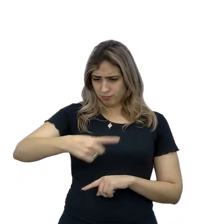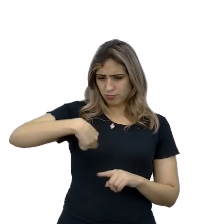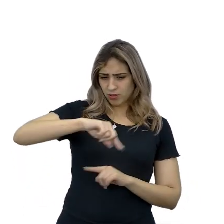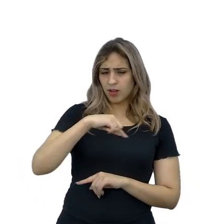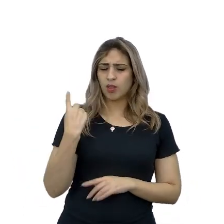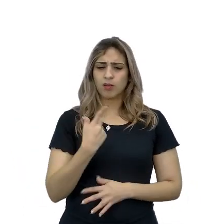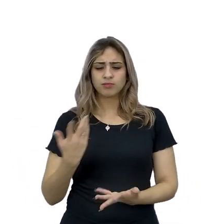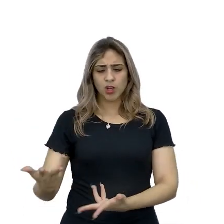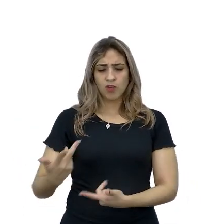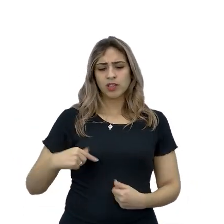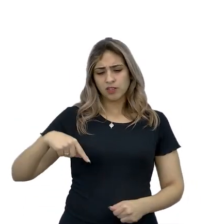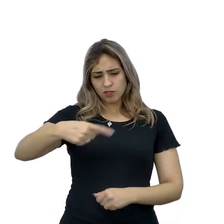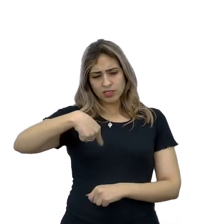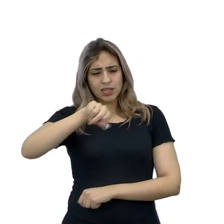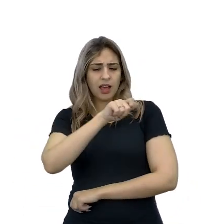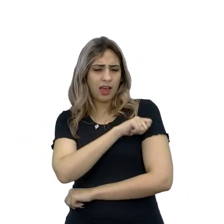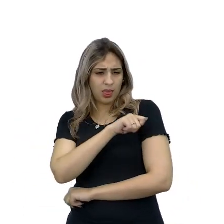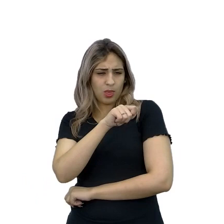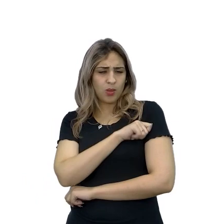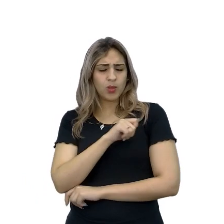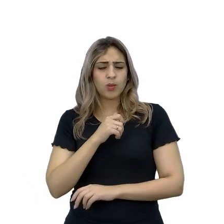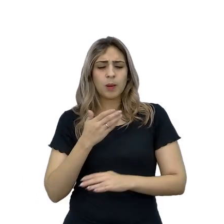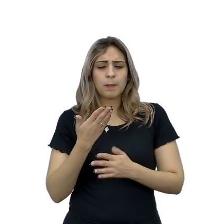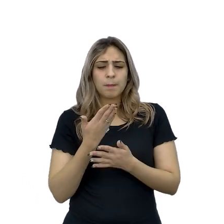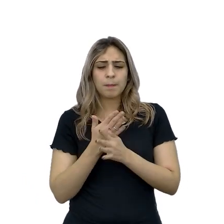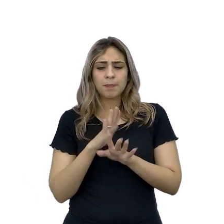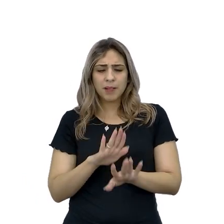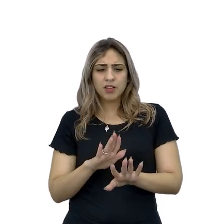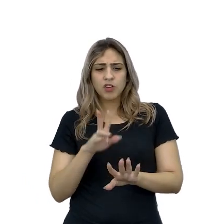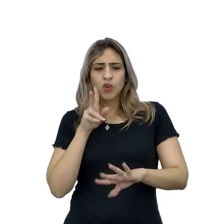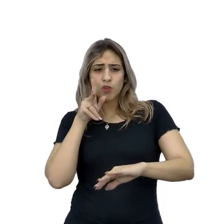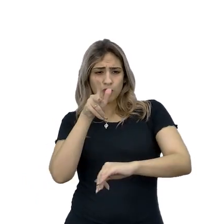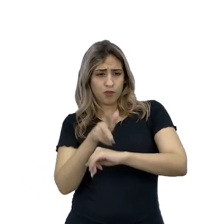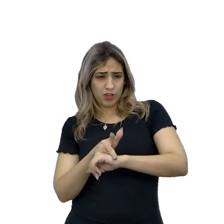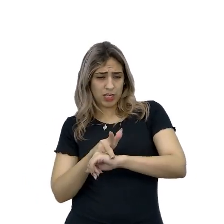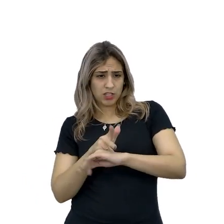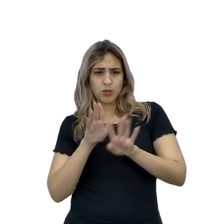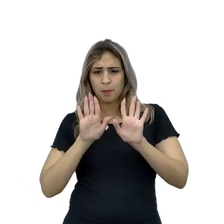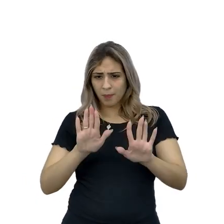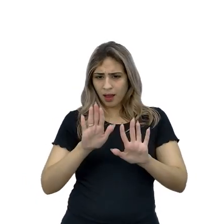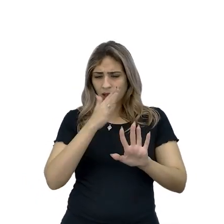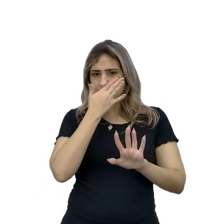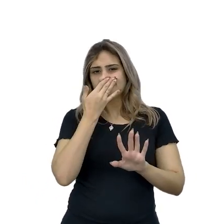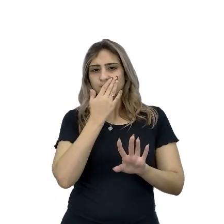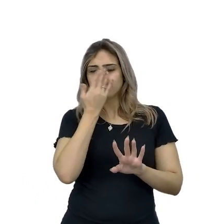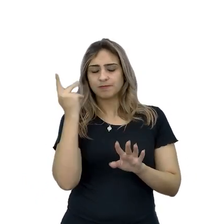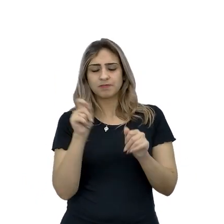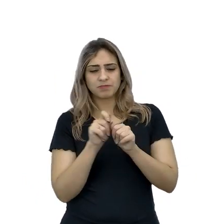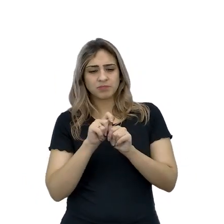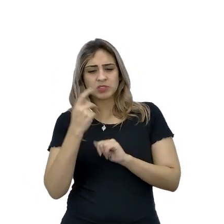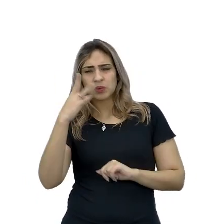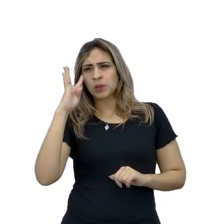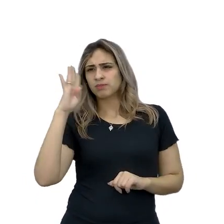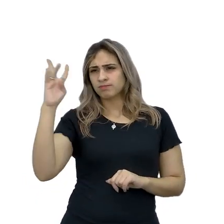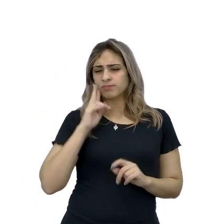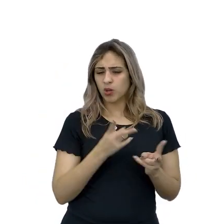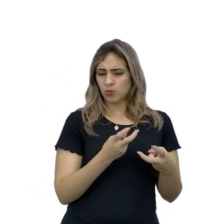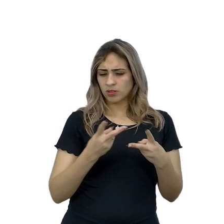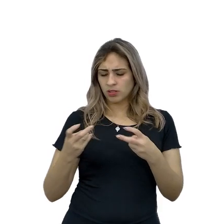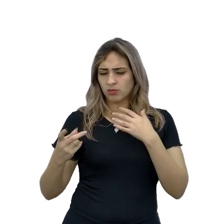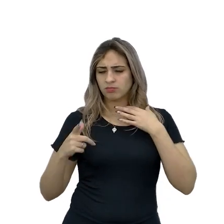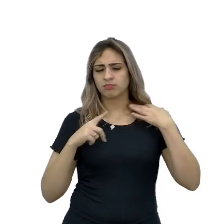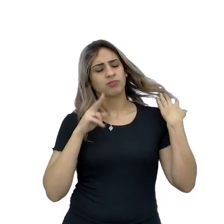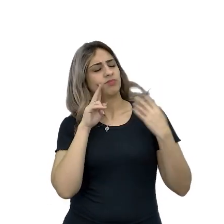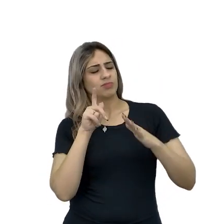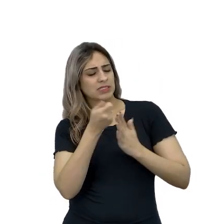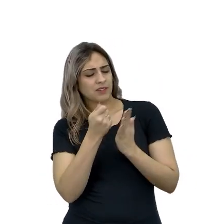nós convidamos vocês a pausarem, né, o vídeo, fazerem as suas considerações,